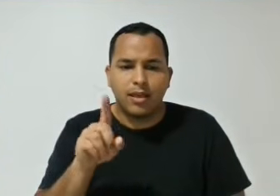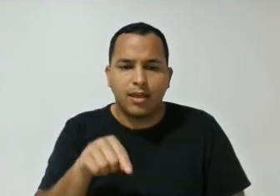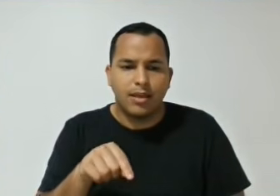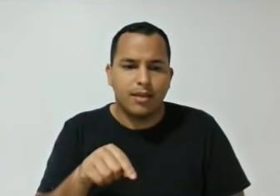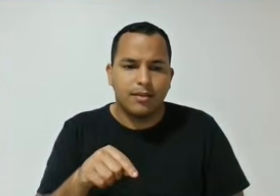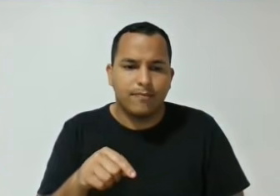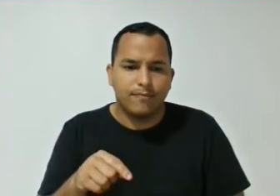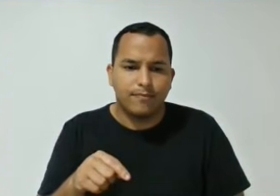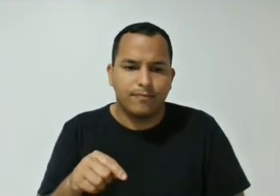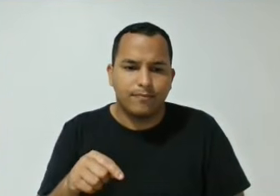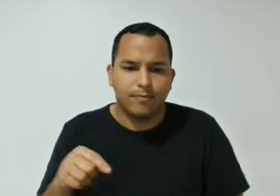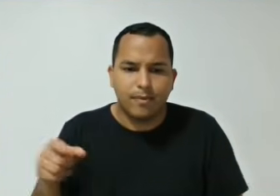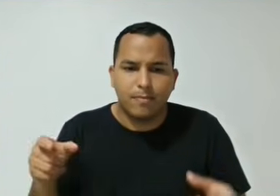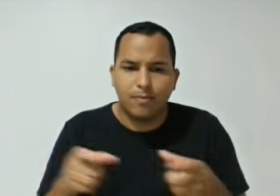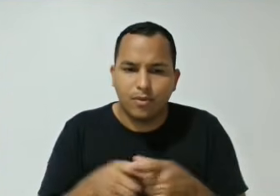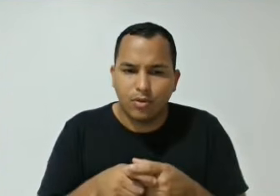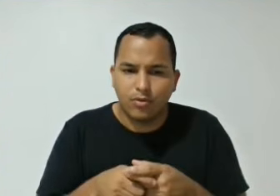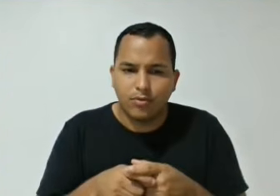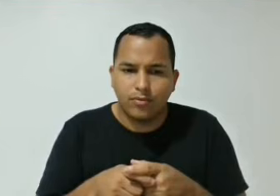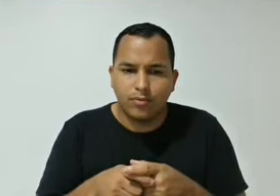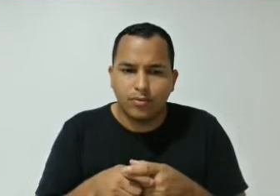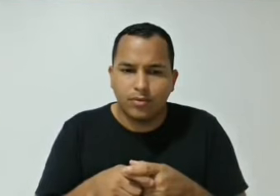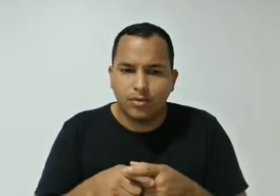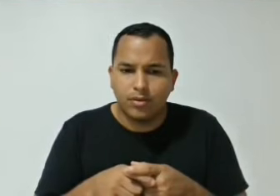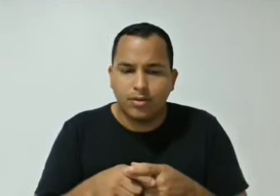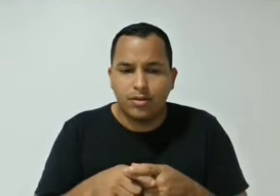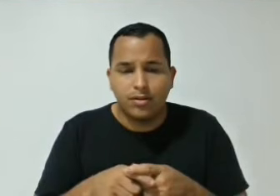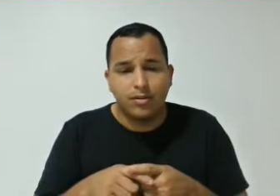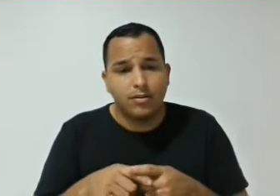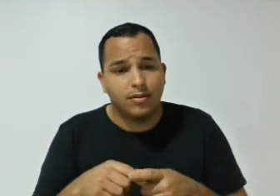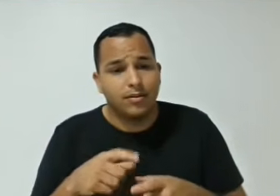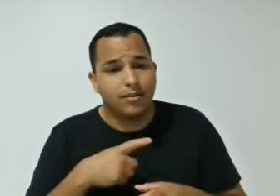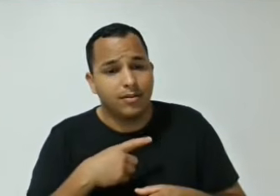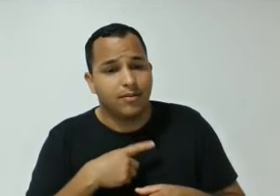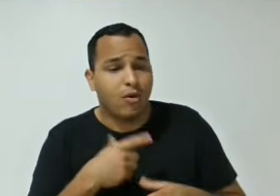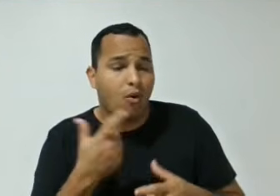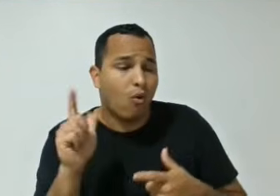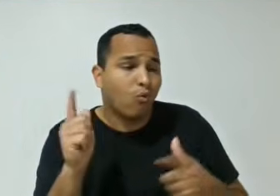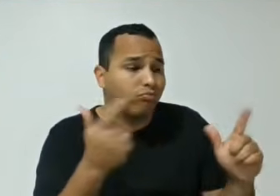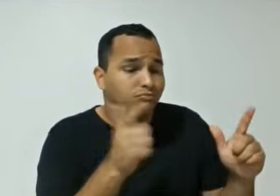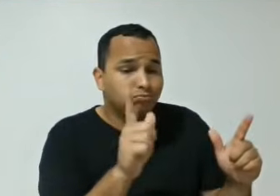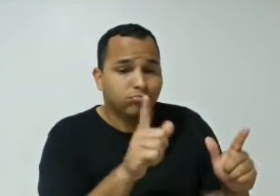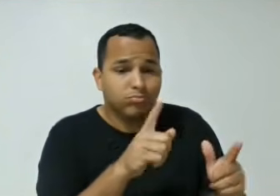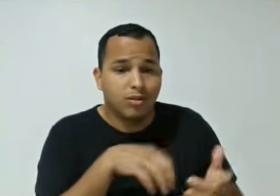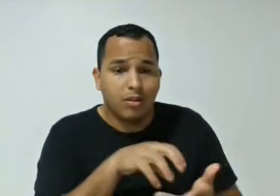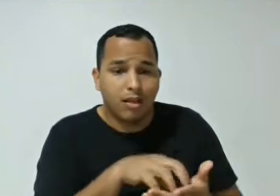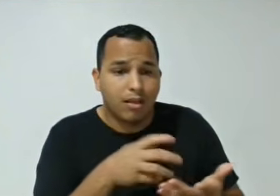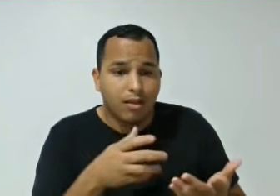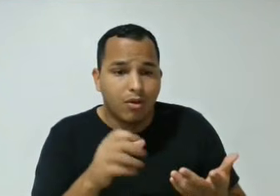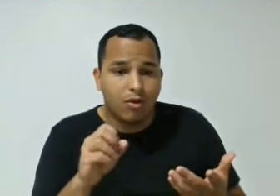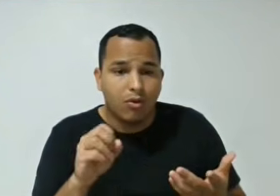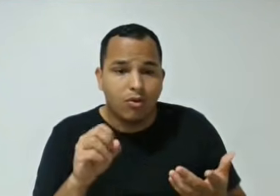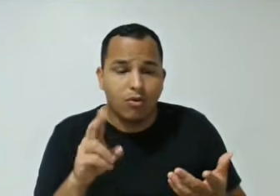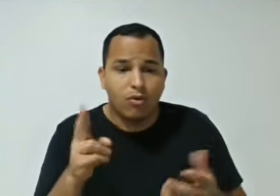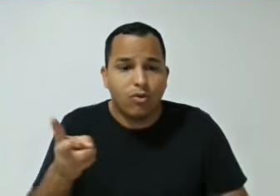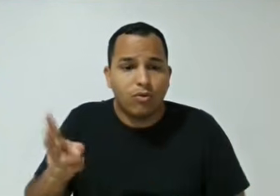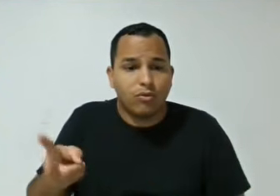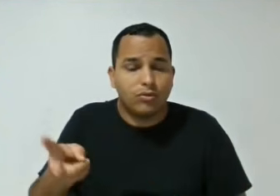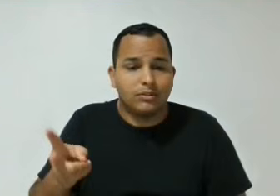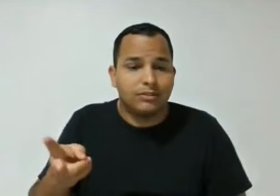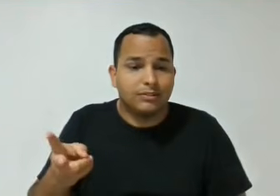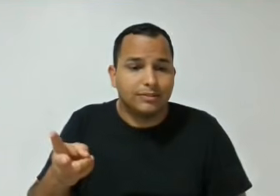uma turma seleta também, que praticamente ou saiu para outros processos, ou que continuaram, só falta na minha